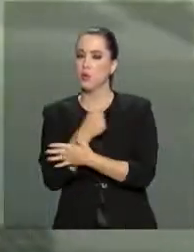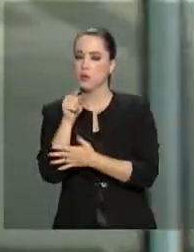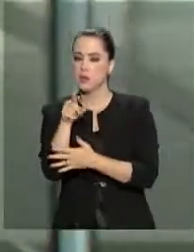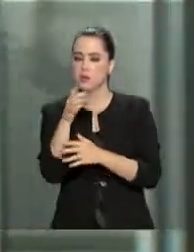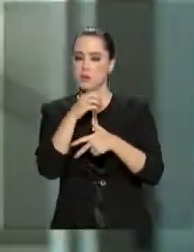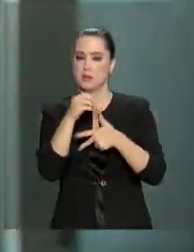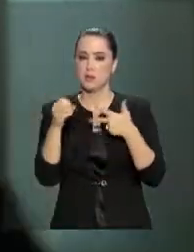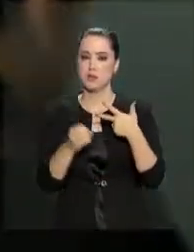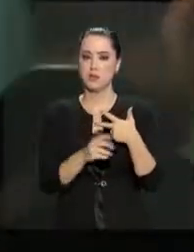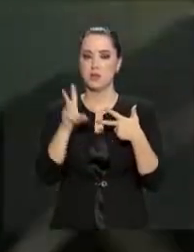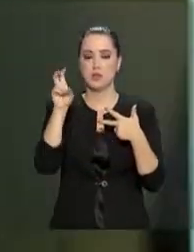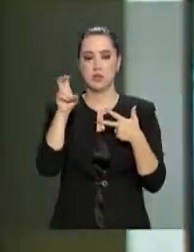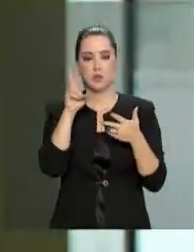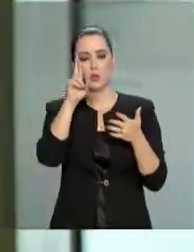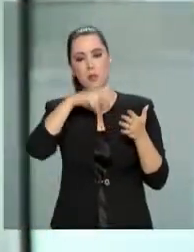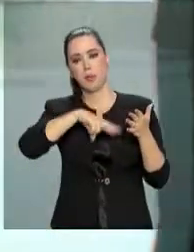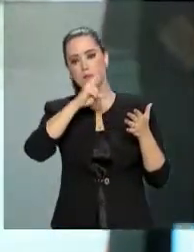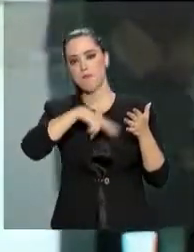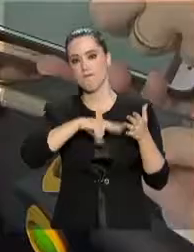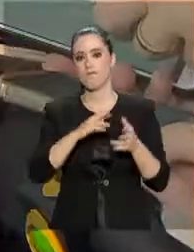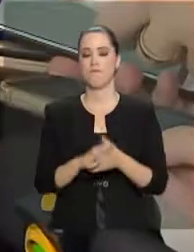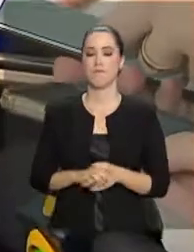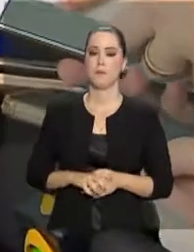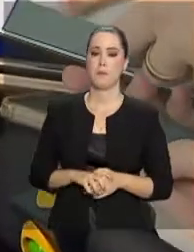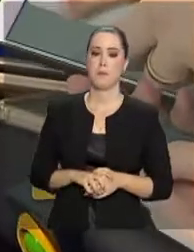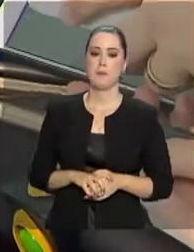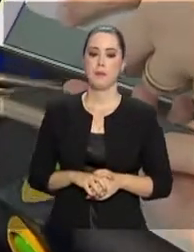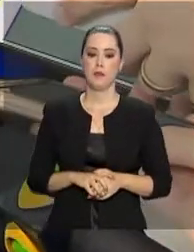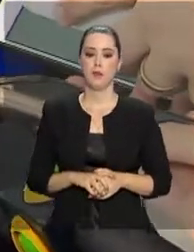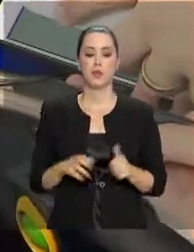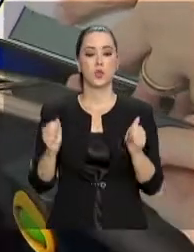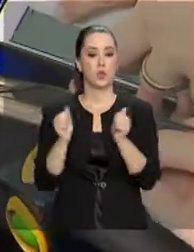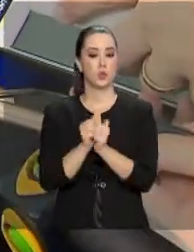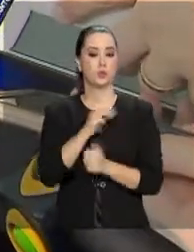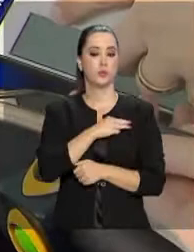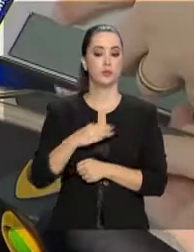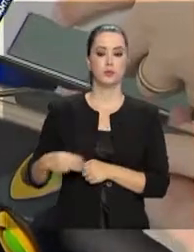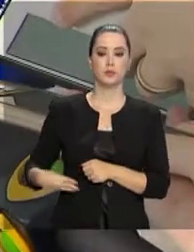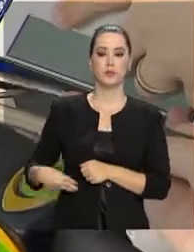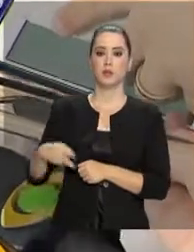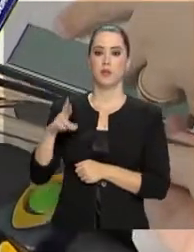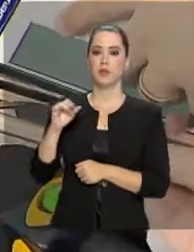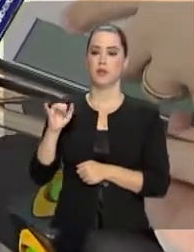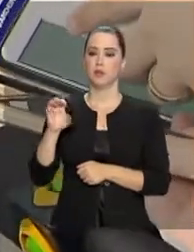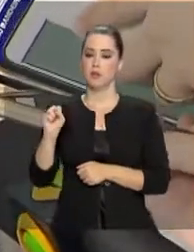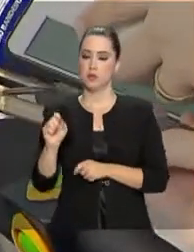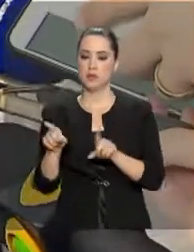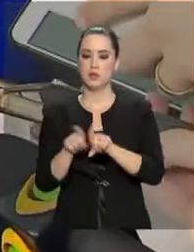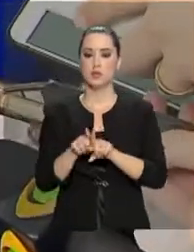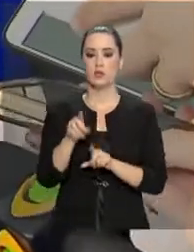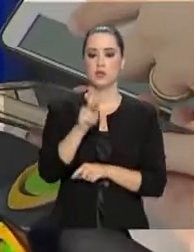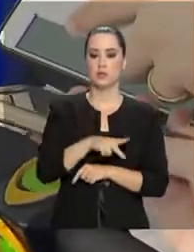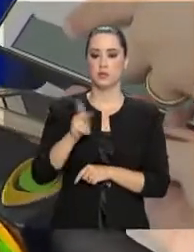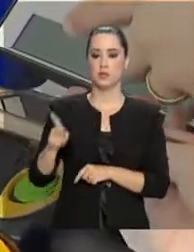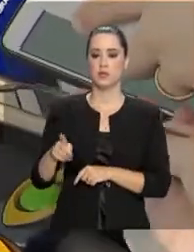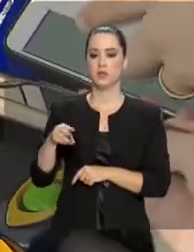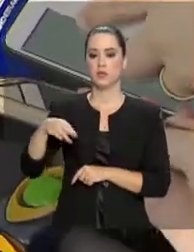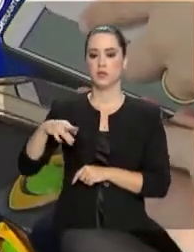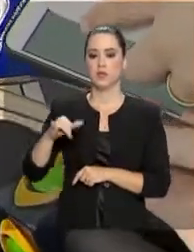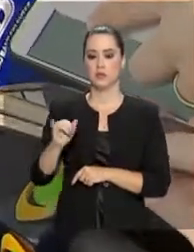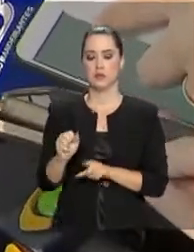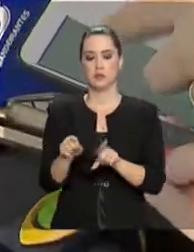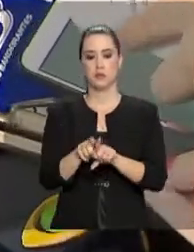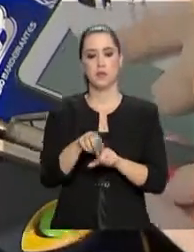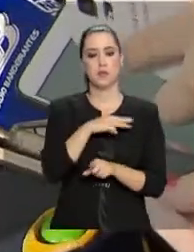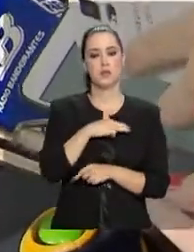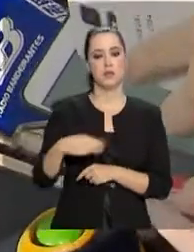Enem e o tema escolhido para a redação. Aqui ao lado do ministro Alcieli, da professora Maria Inês, do ministro Jungmann, do